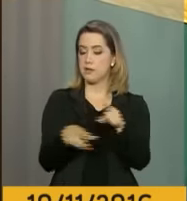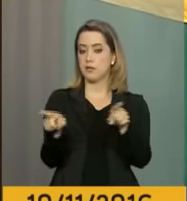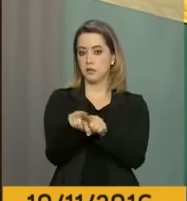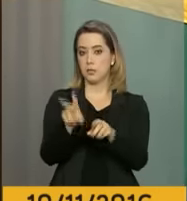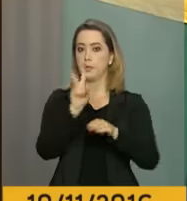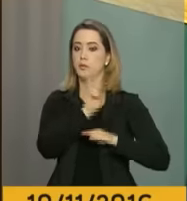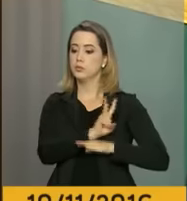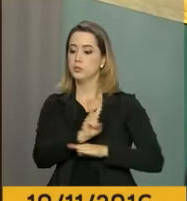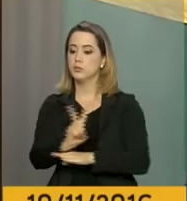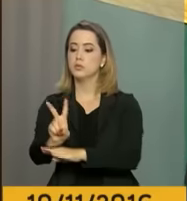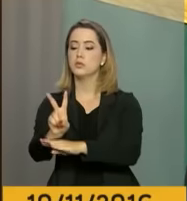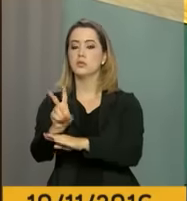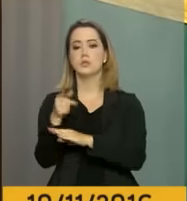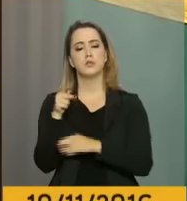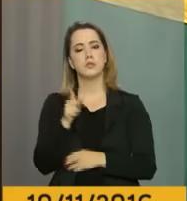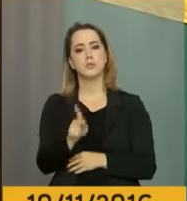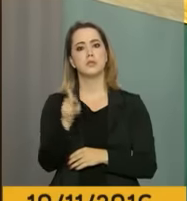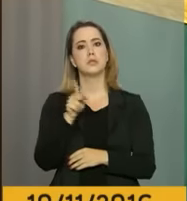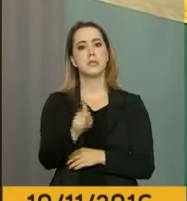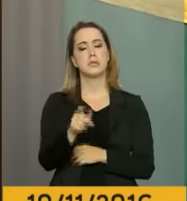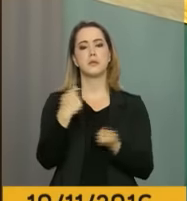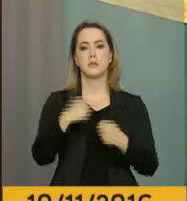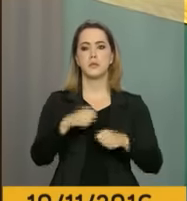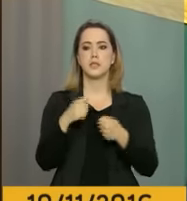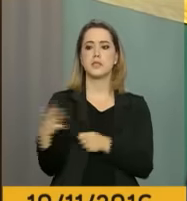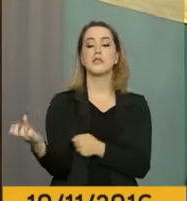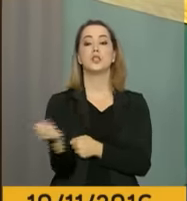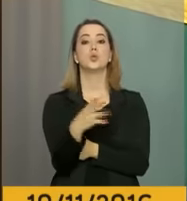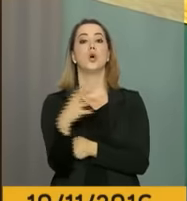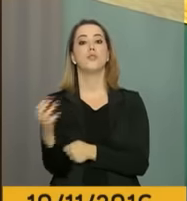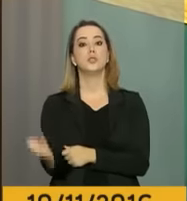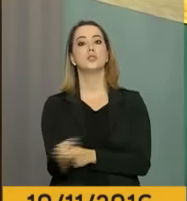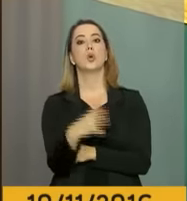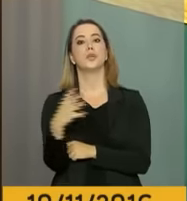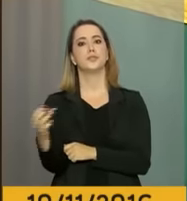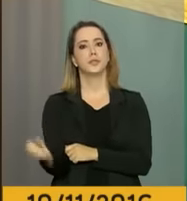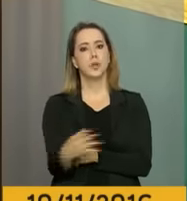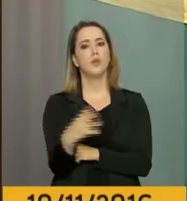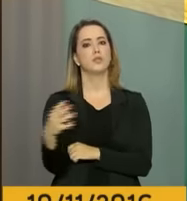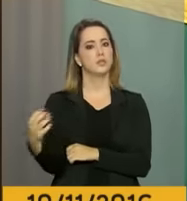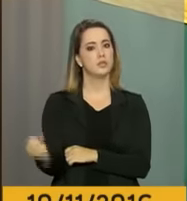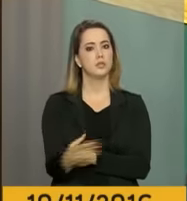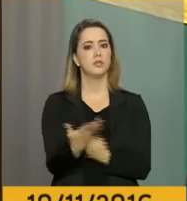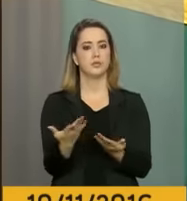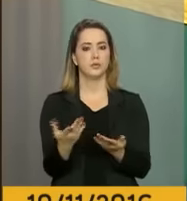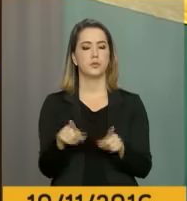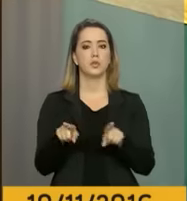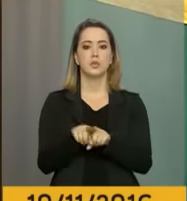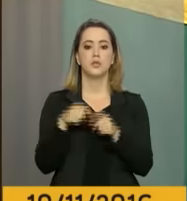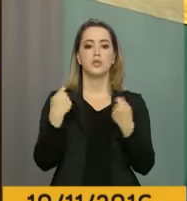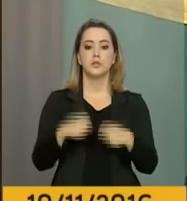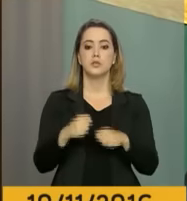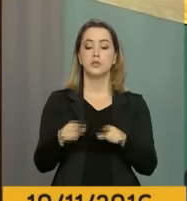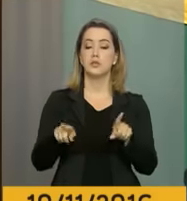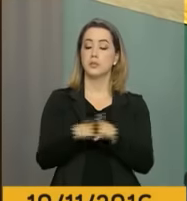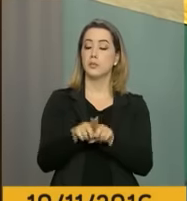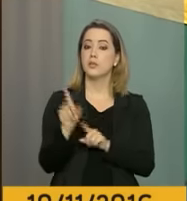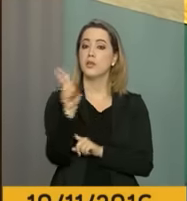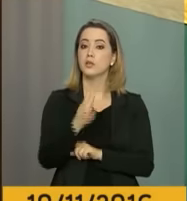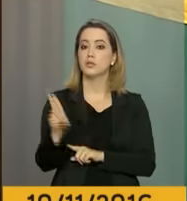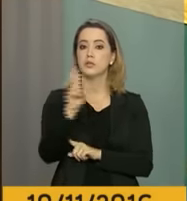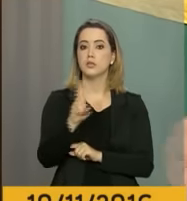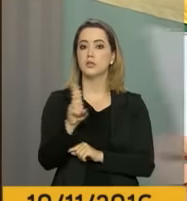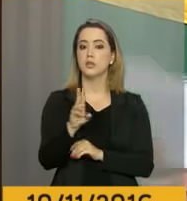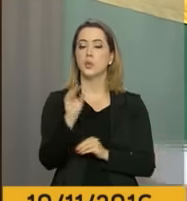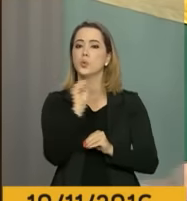especialmente, sofrem permanente atualização. Portanto, o domínio de tecnologias críticas tornou-se também instrumento para